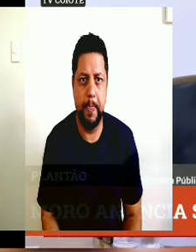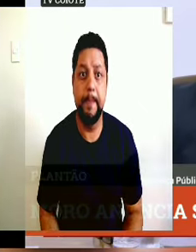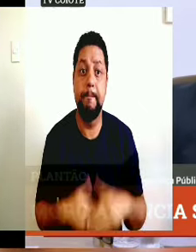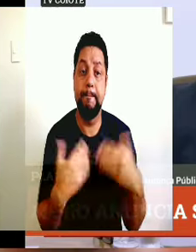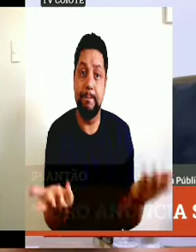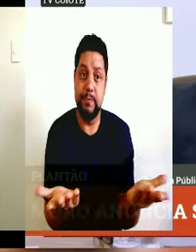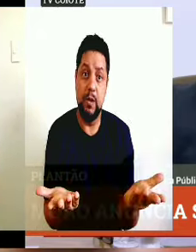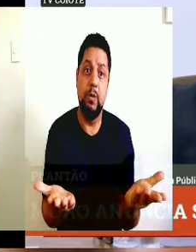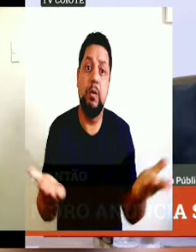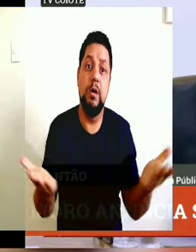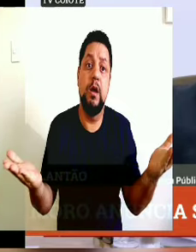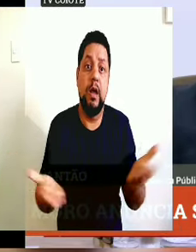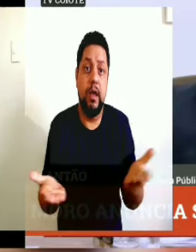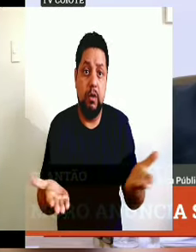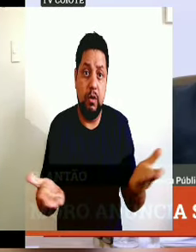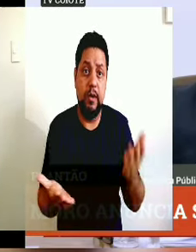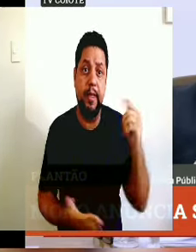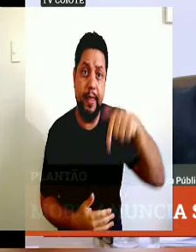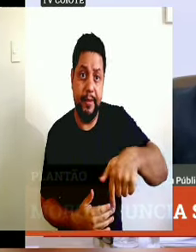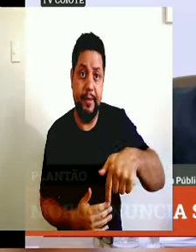Permito-me aqui